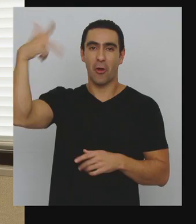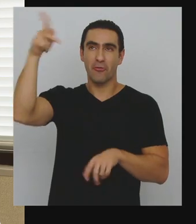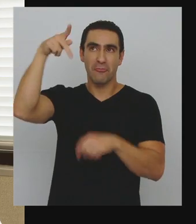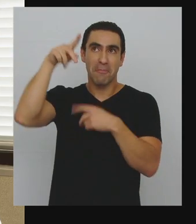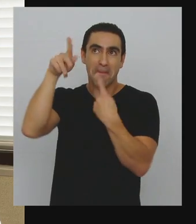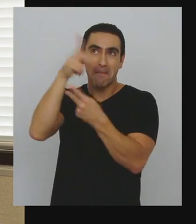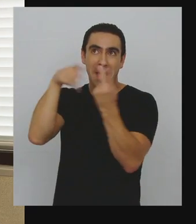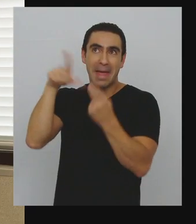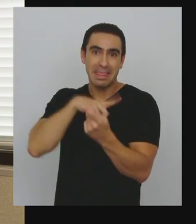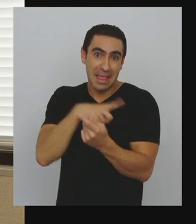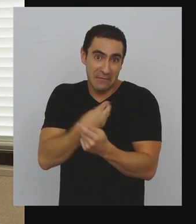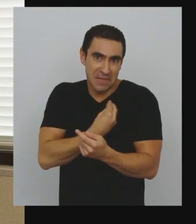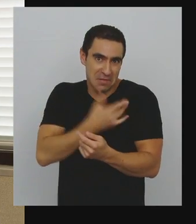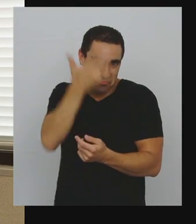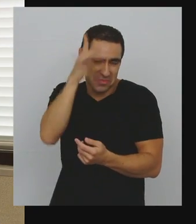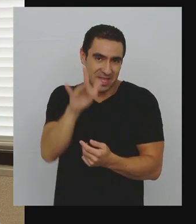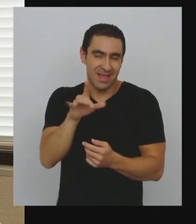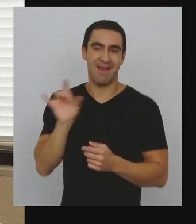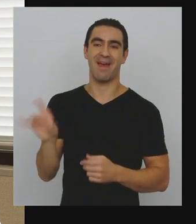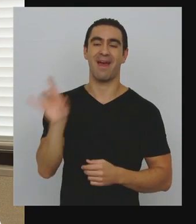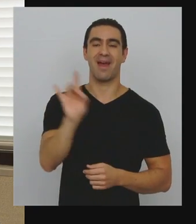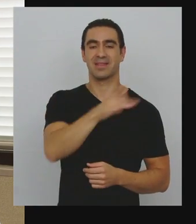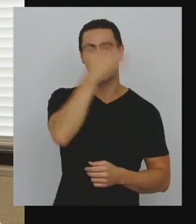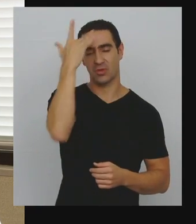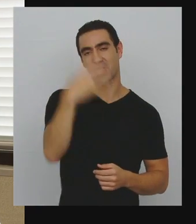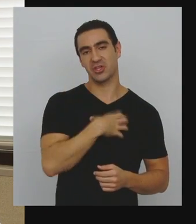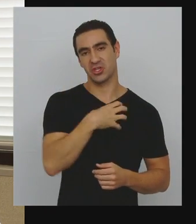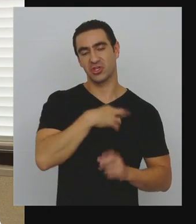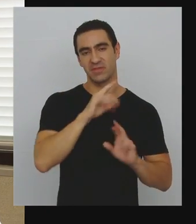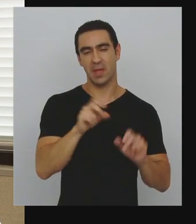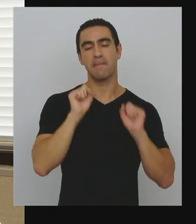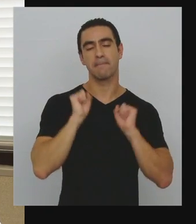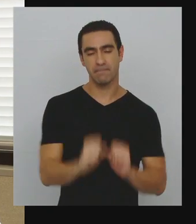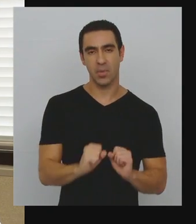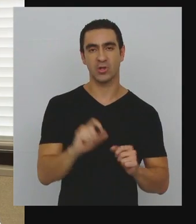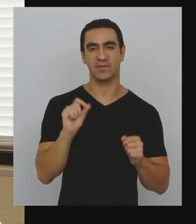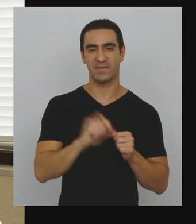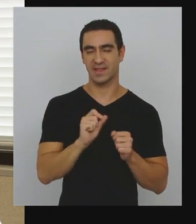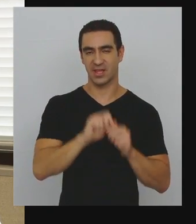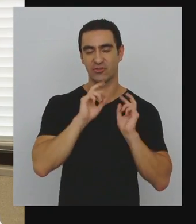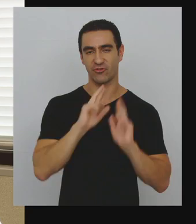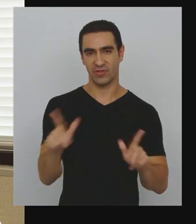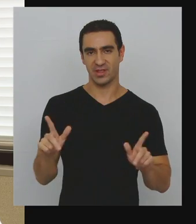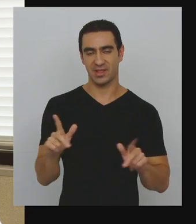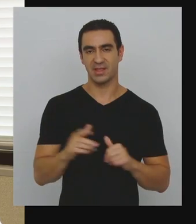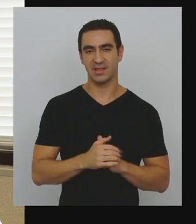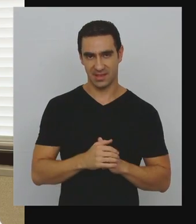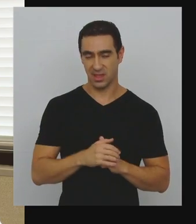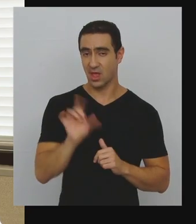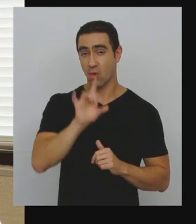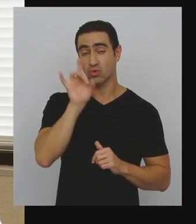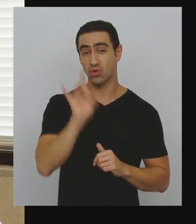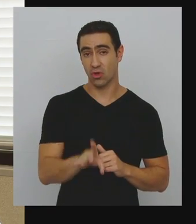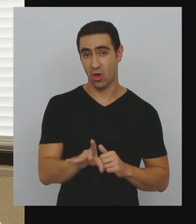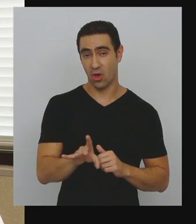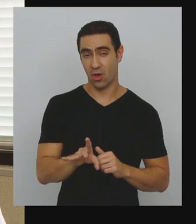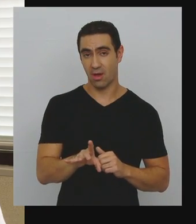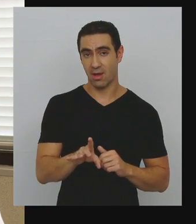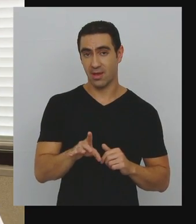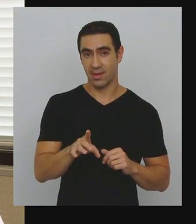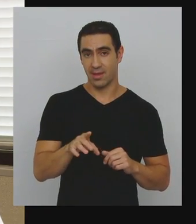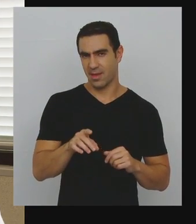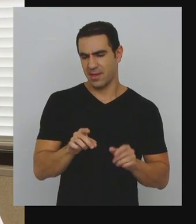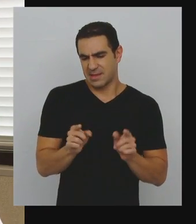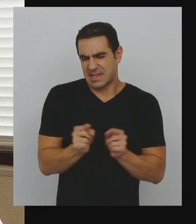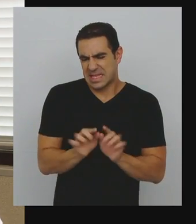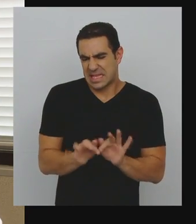aí afora, mas eu acho que é esse caminho. Cada um é diferente e pode fazer toda a diferença, não só numa